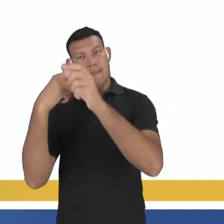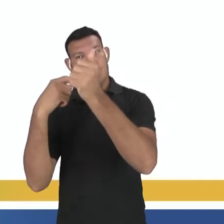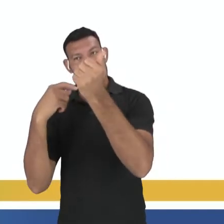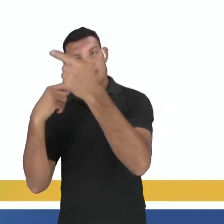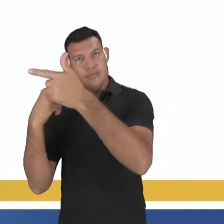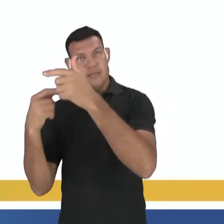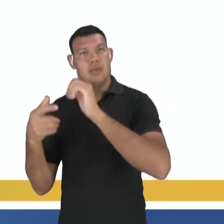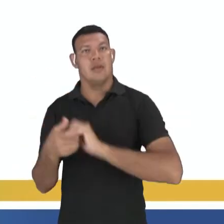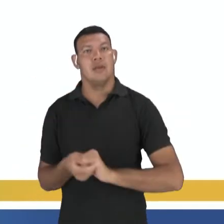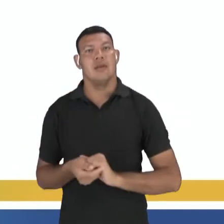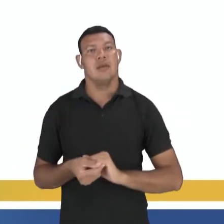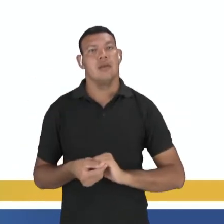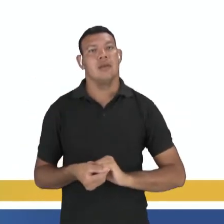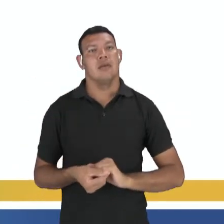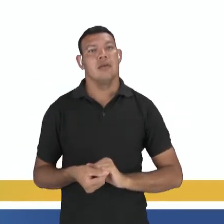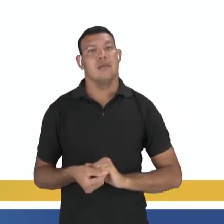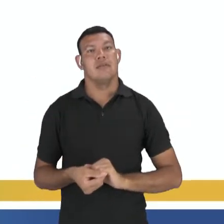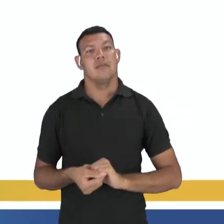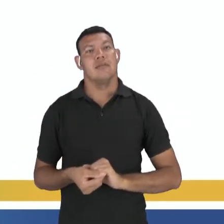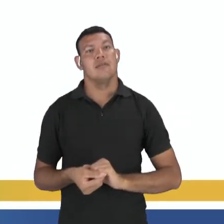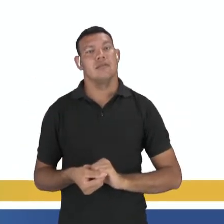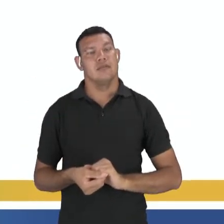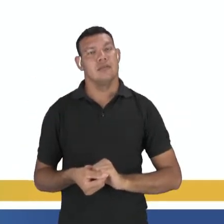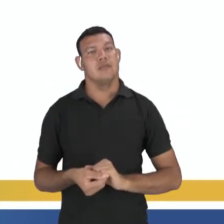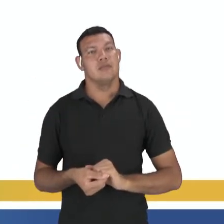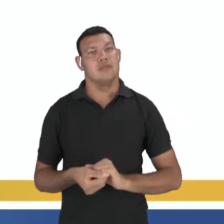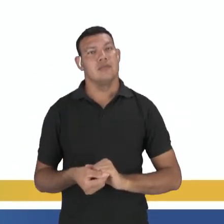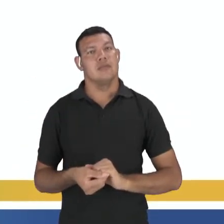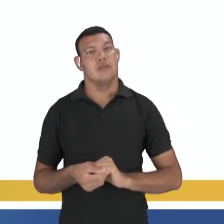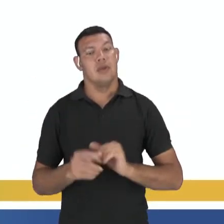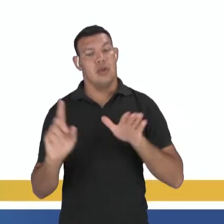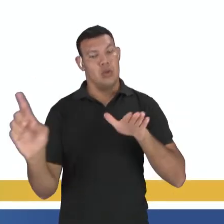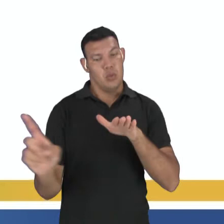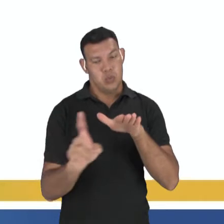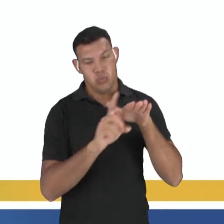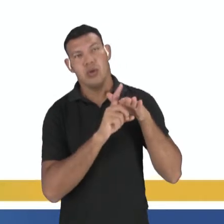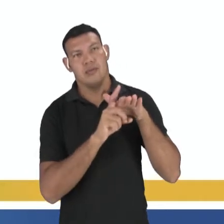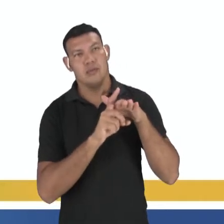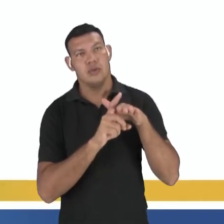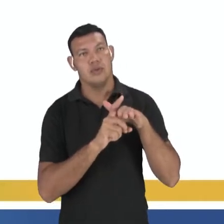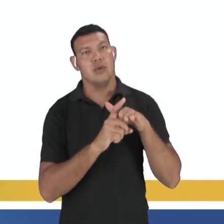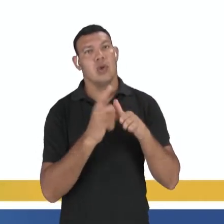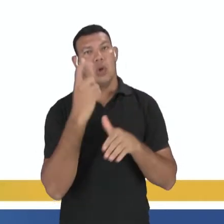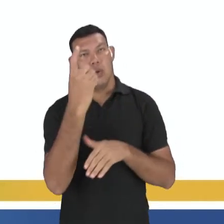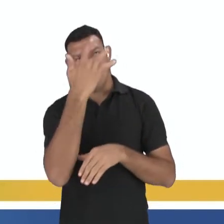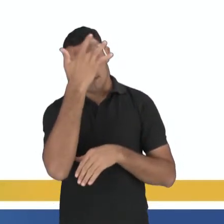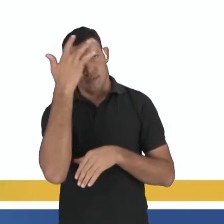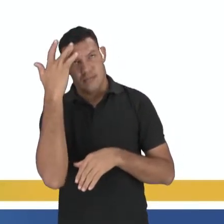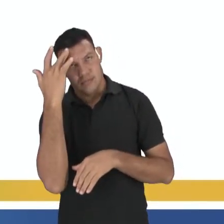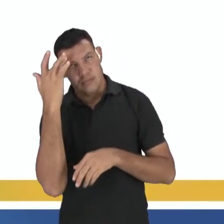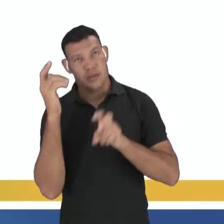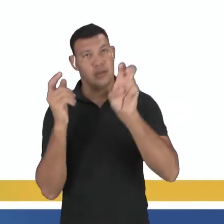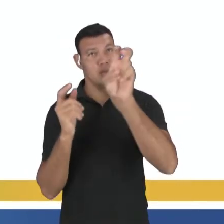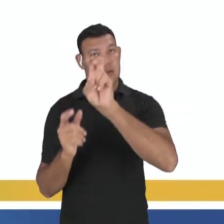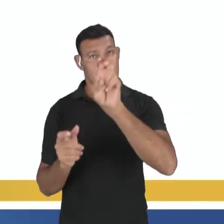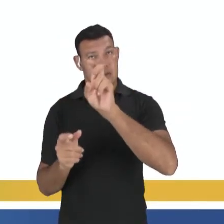atenção. Aumentou uma pessoa, então eu vou dividir para 5 agora. Então eu vou ter 55 mais 12, que